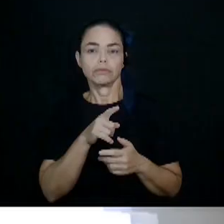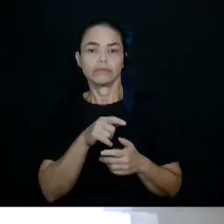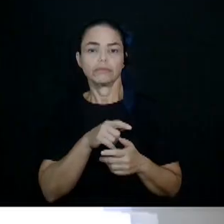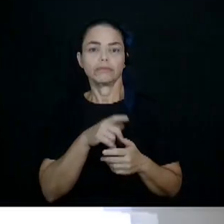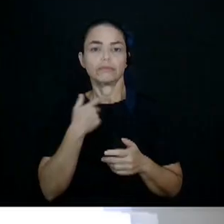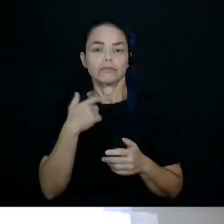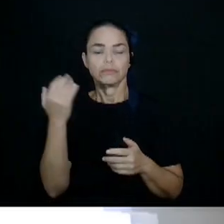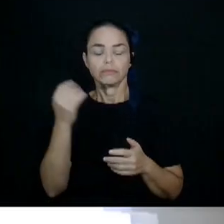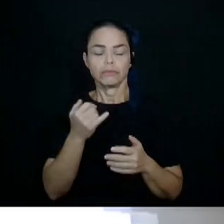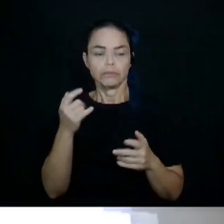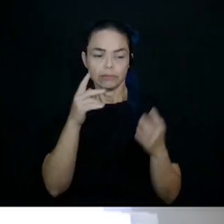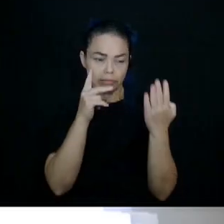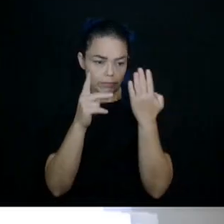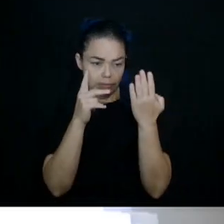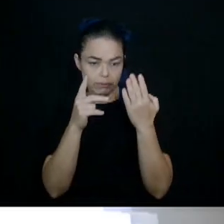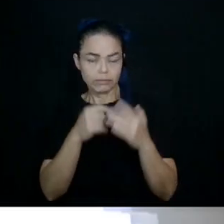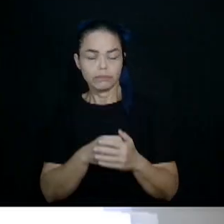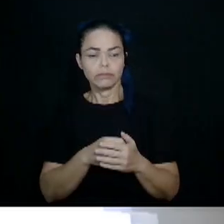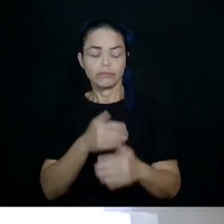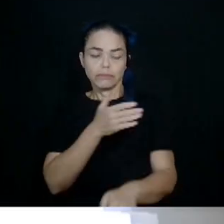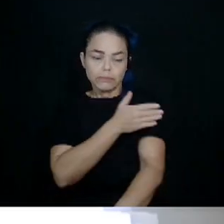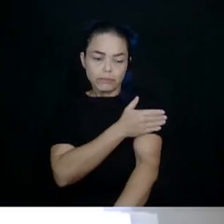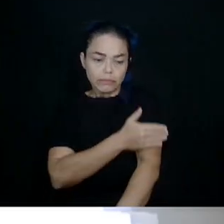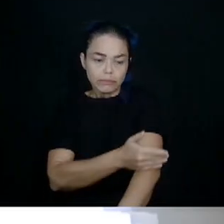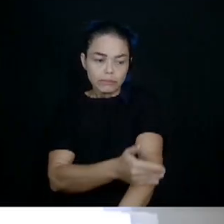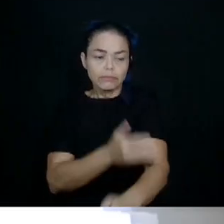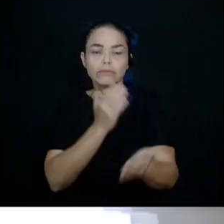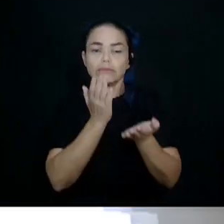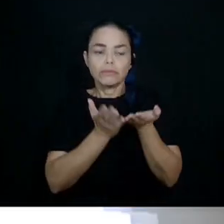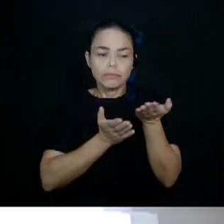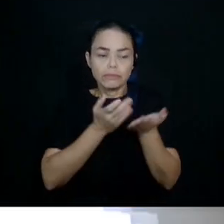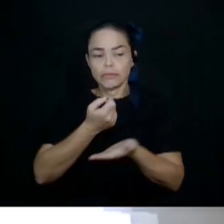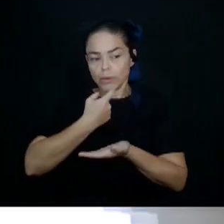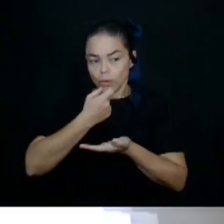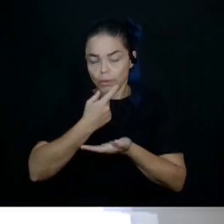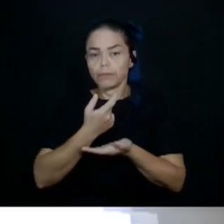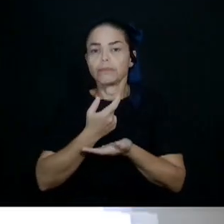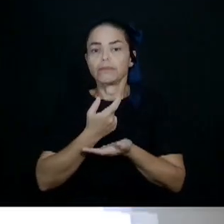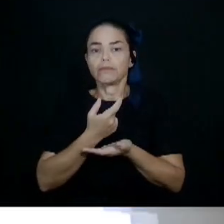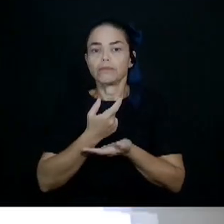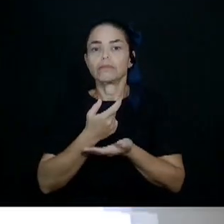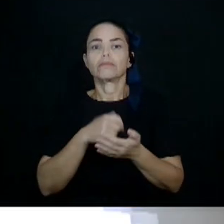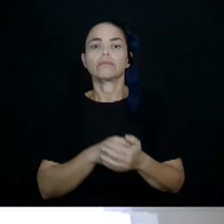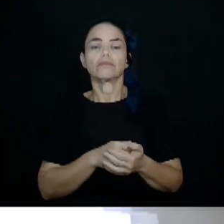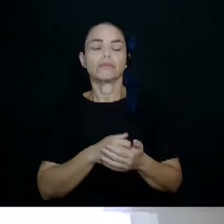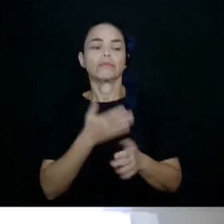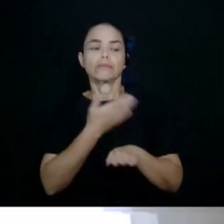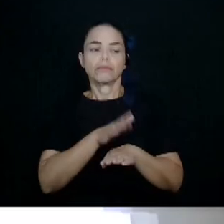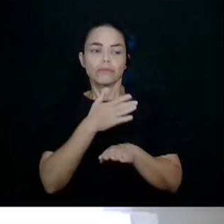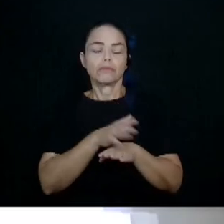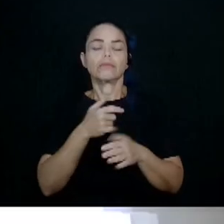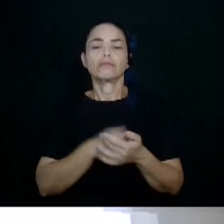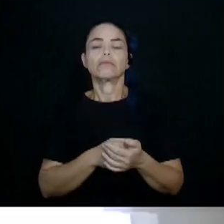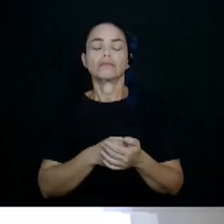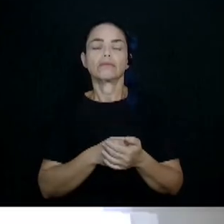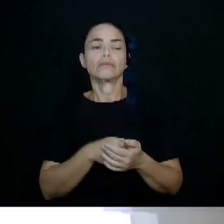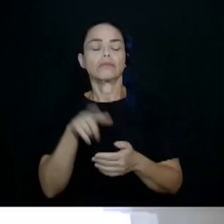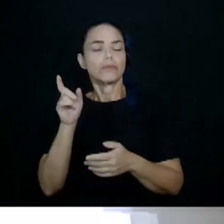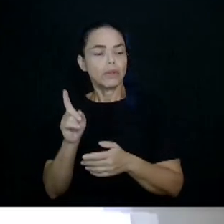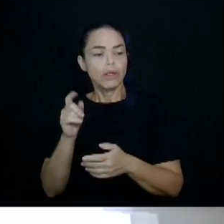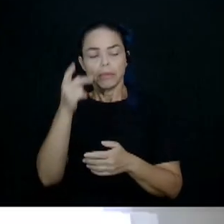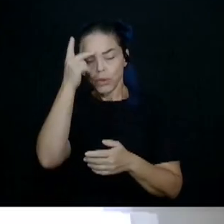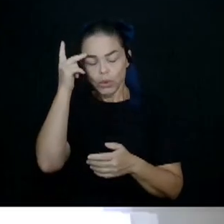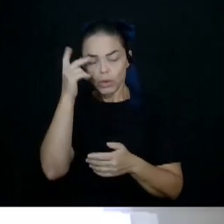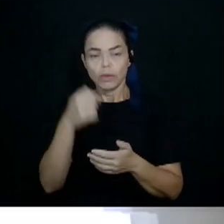terapia cognitiva comportamental, o tratamento medicamentoso, ele pode fazer parte do tratamento desses indivíduos. Muitas vezes para o tratamento